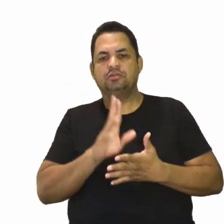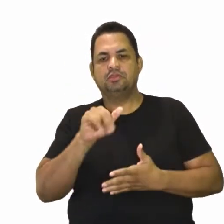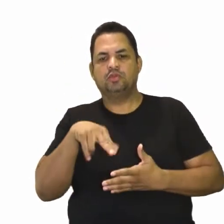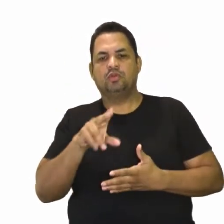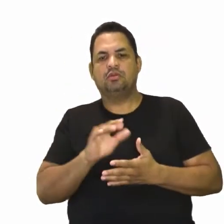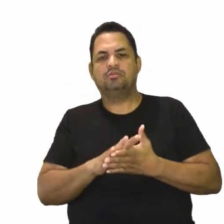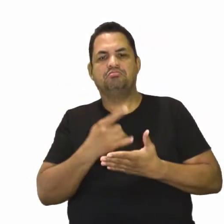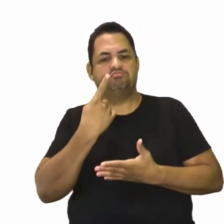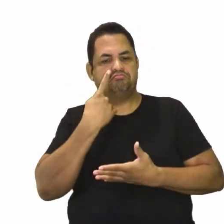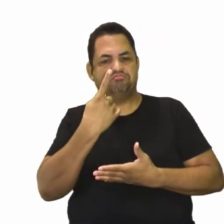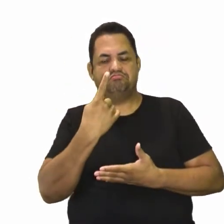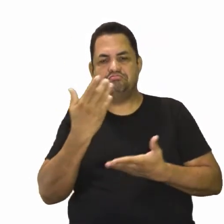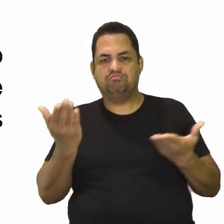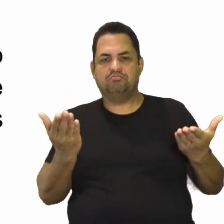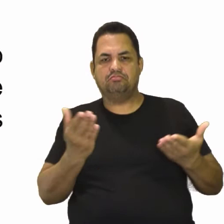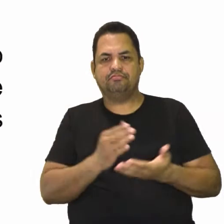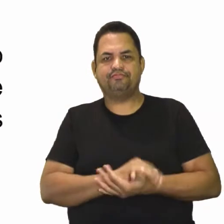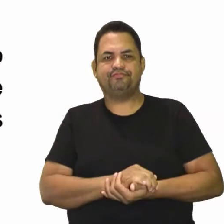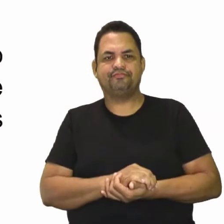foram vistas